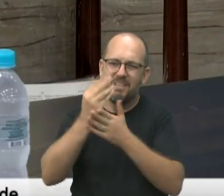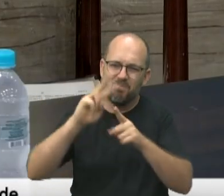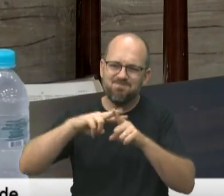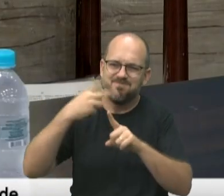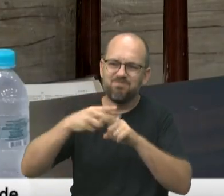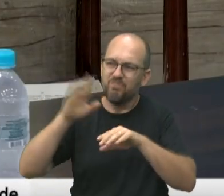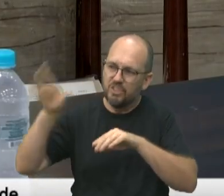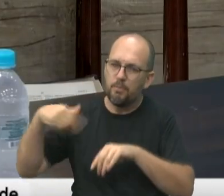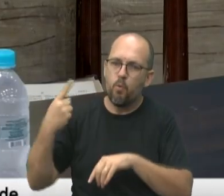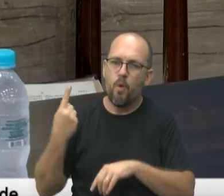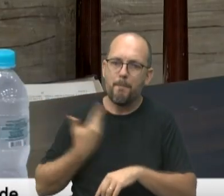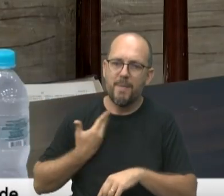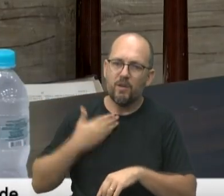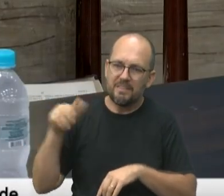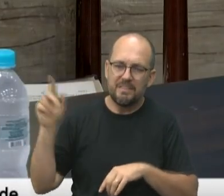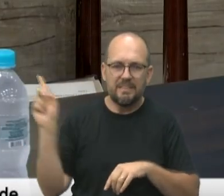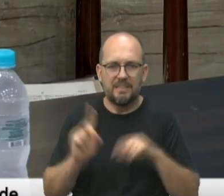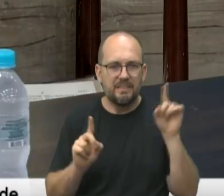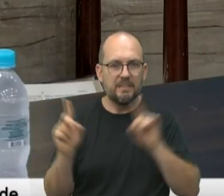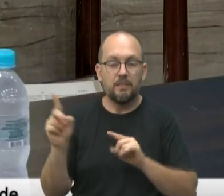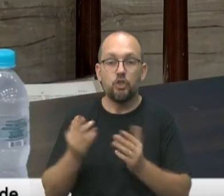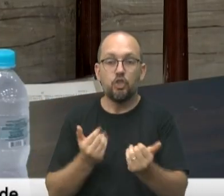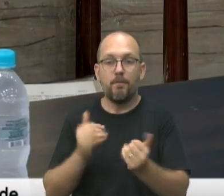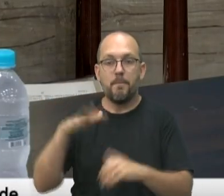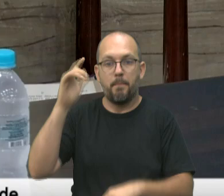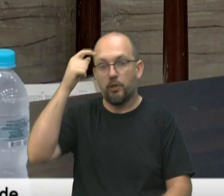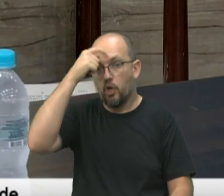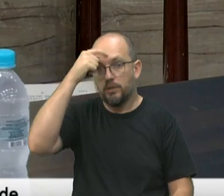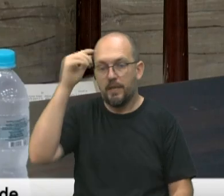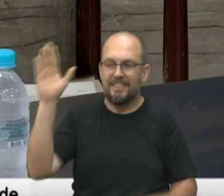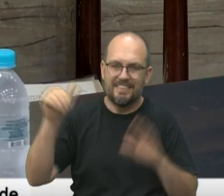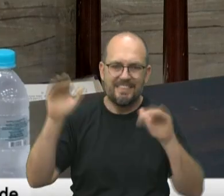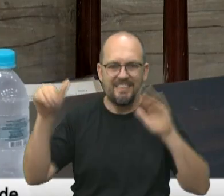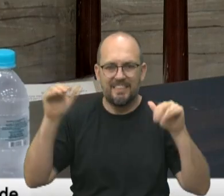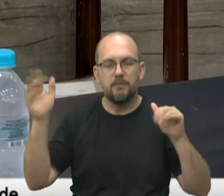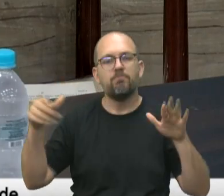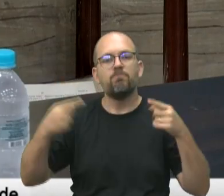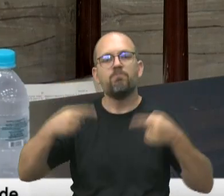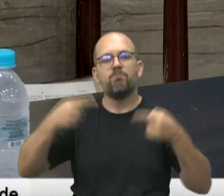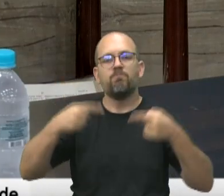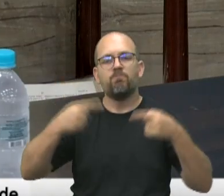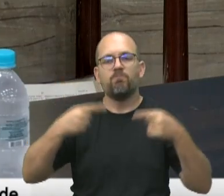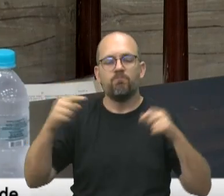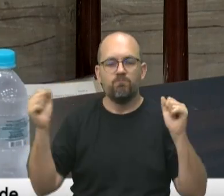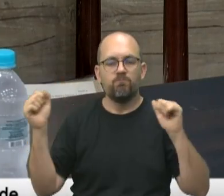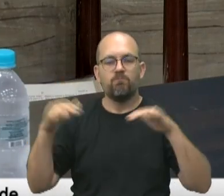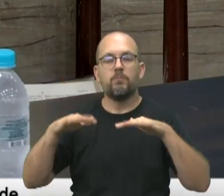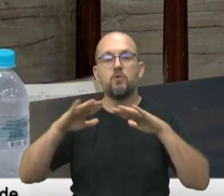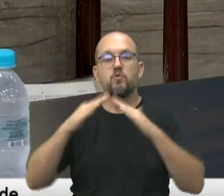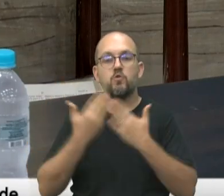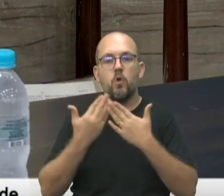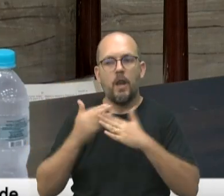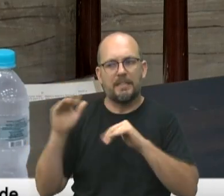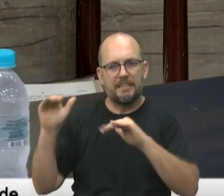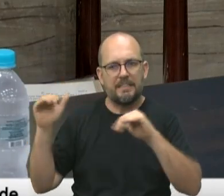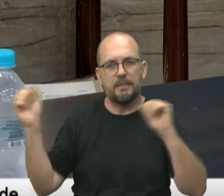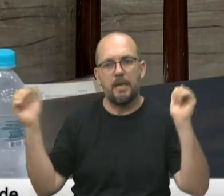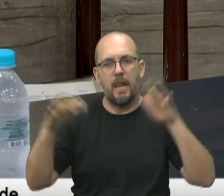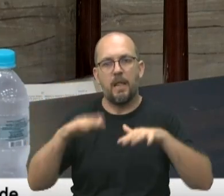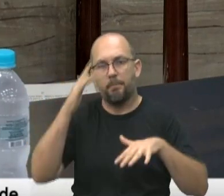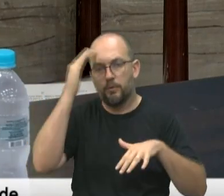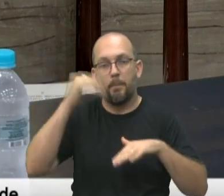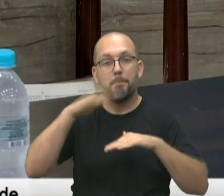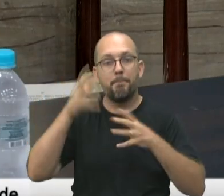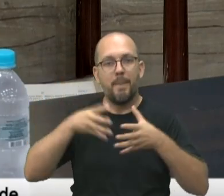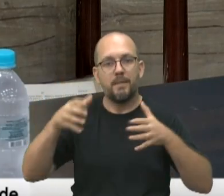mais um amigo, que os jovens que são mais conscientes sobre isso vão discutir nas suas escolas para trazer mais pessoas, que o